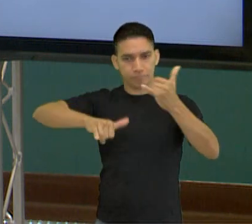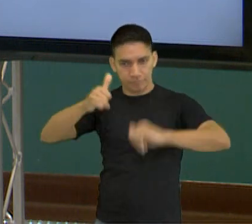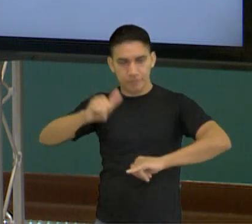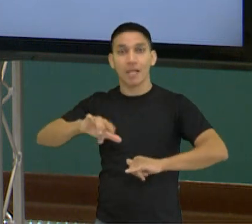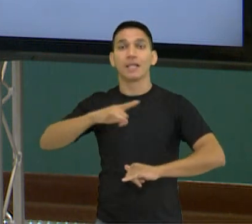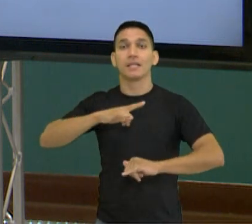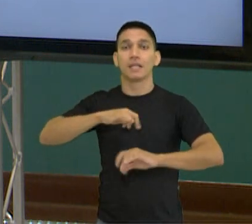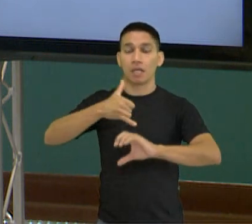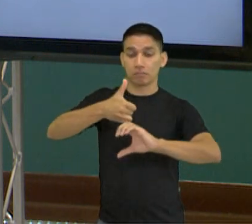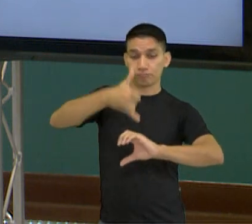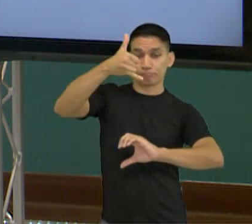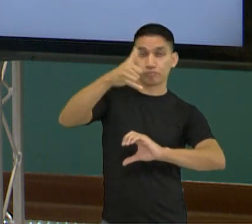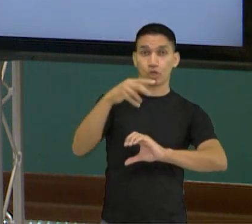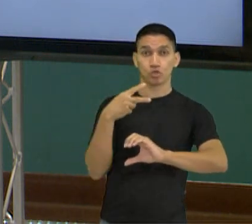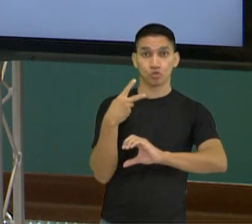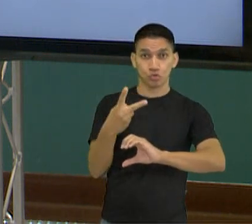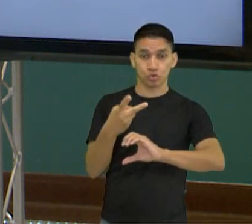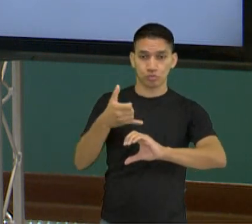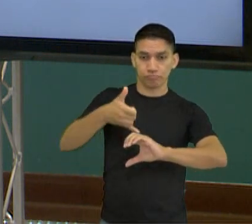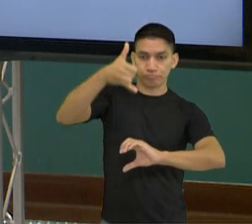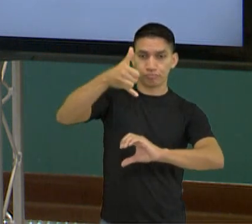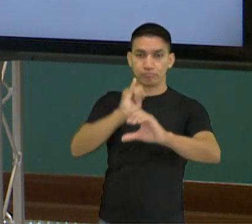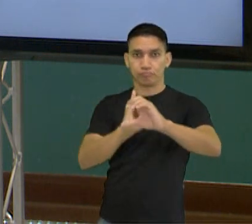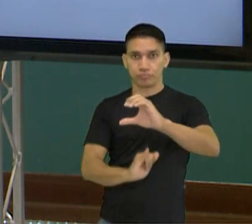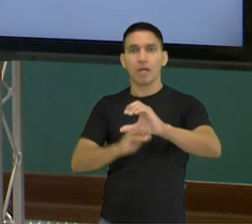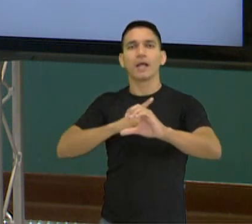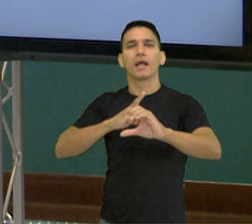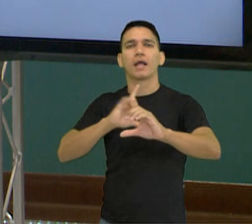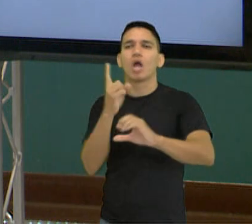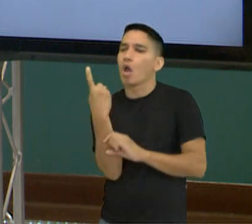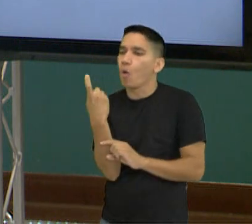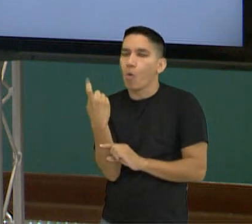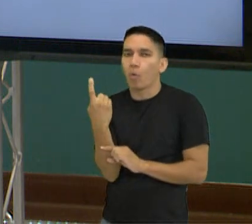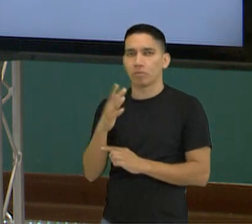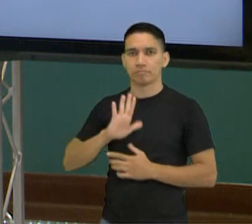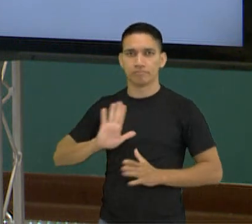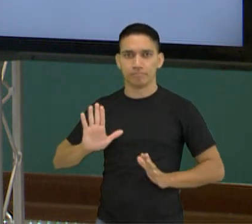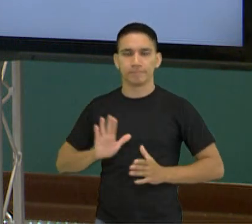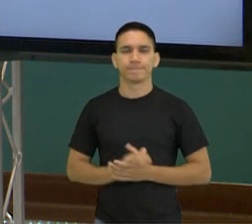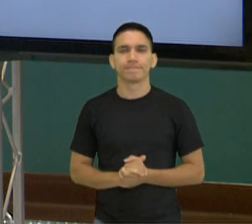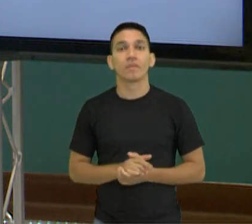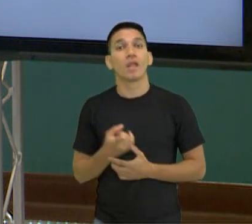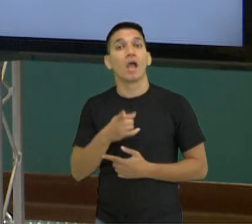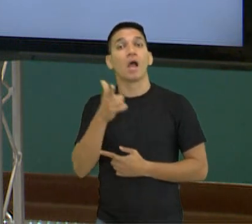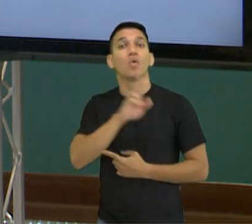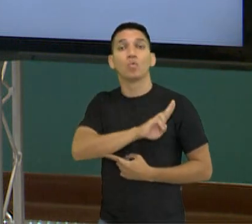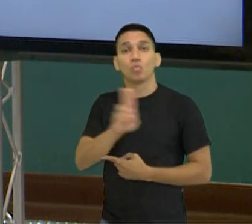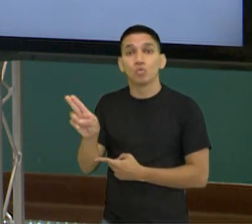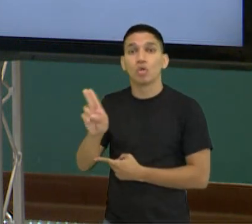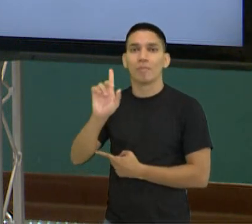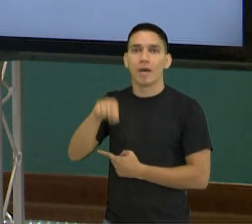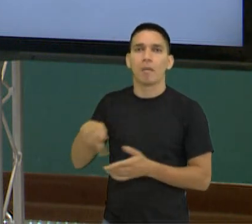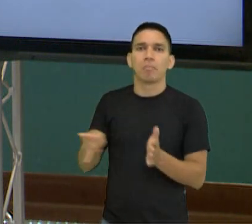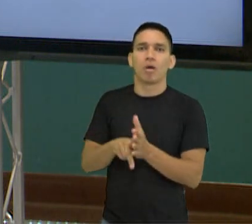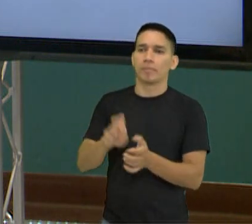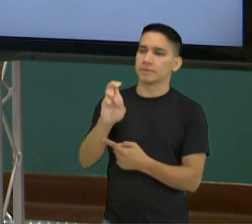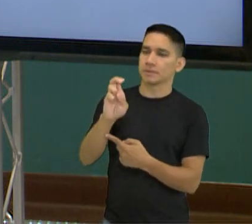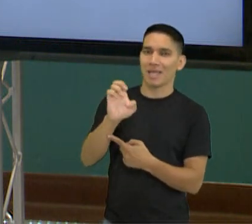de 2 carbonos e 2 radicais de um único carbono. Então, o nome vai ser